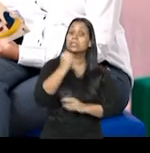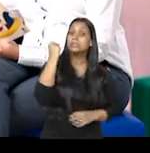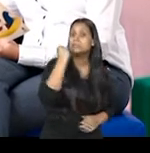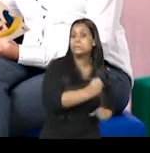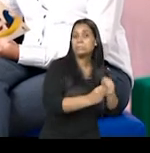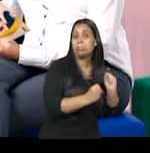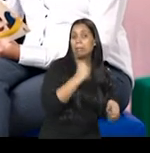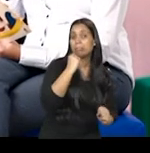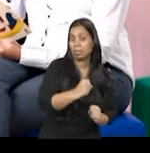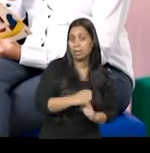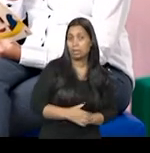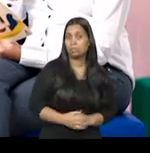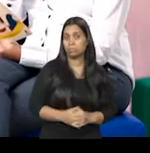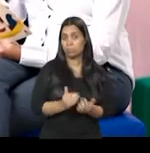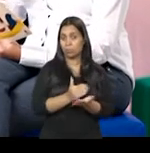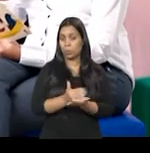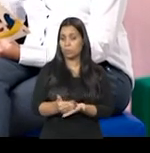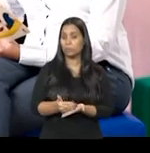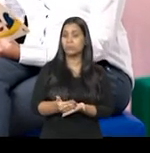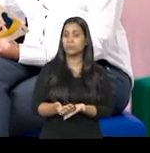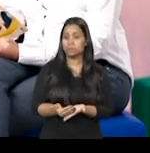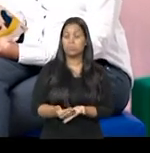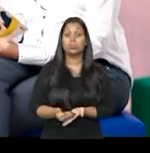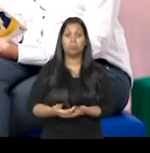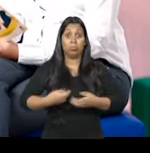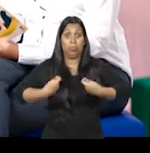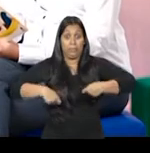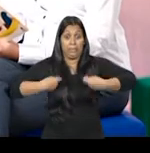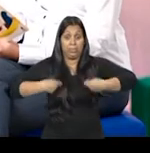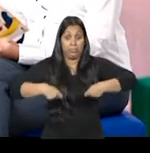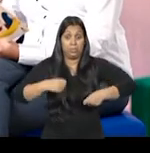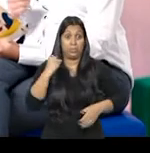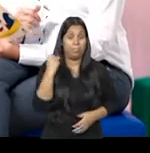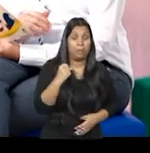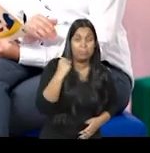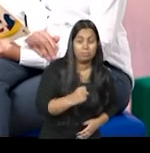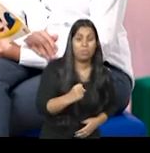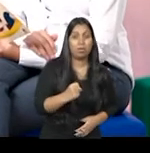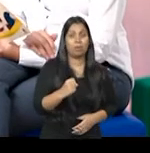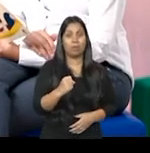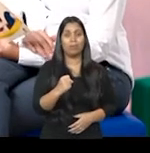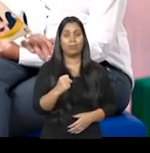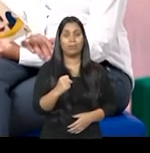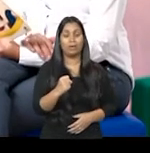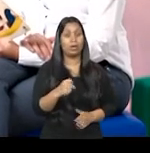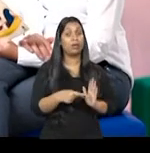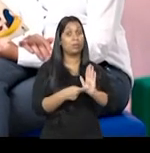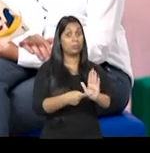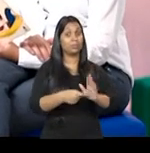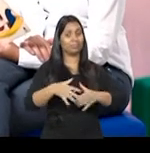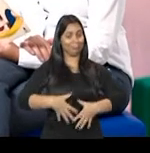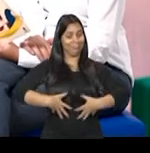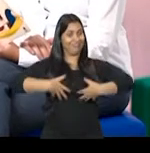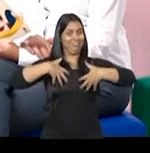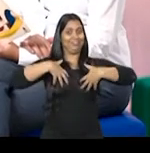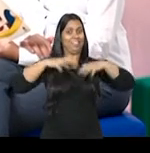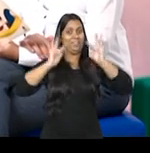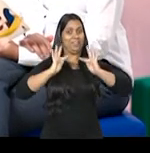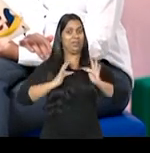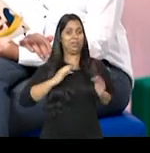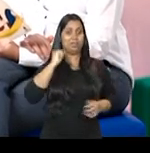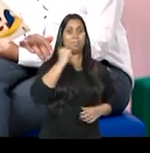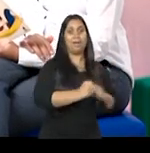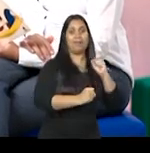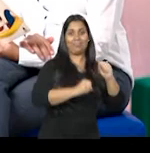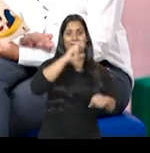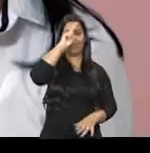matar. Começando com uma necessidade, a narradora parece demonstrar certo prazer em executar o